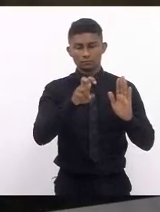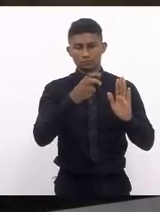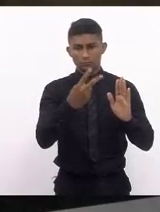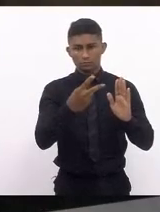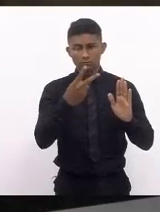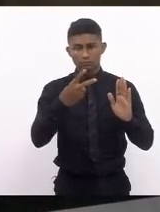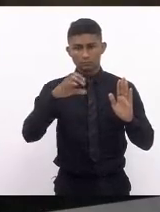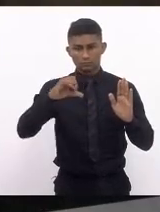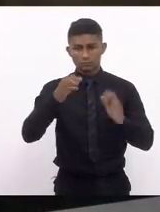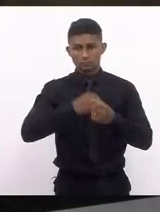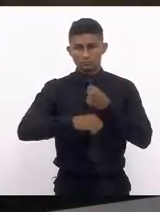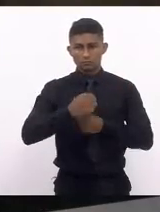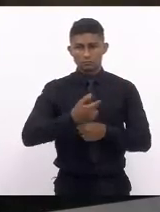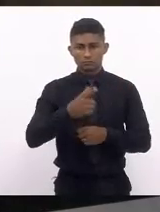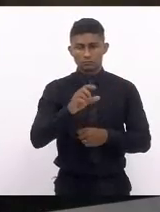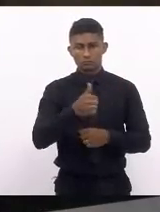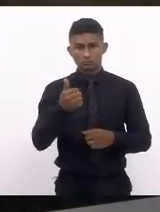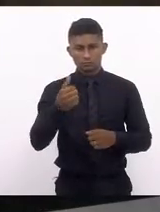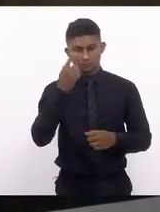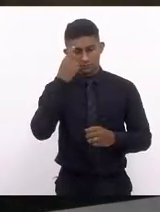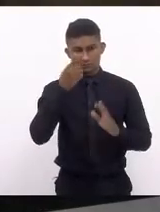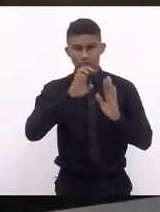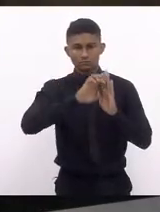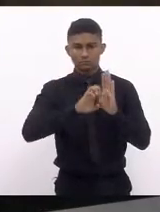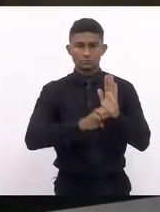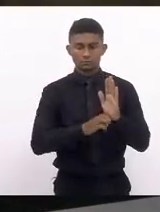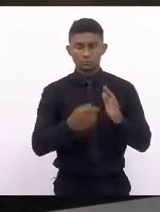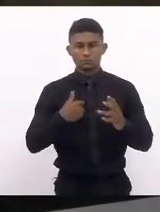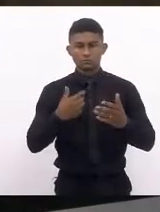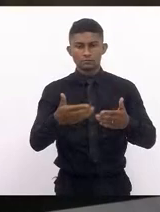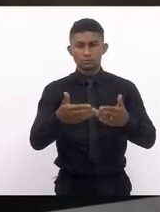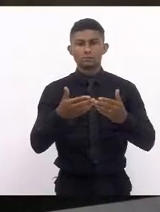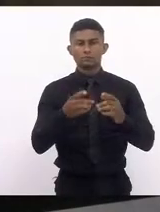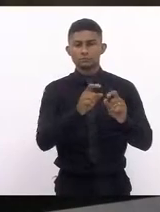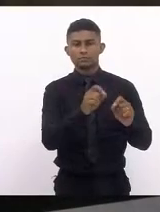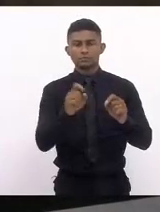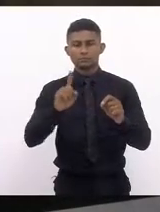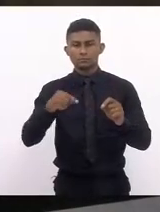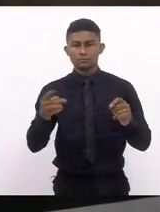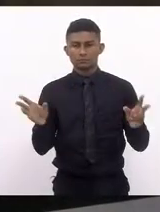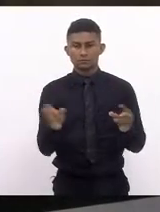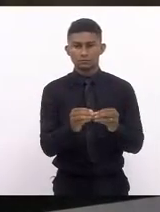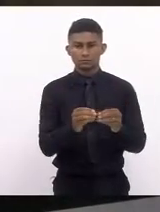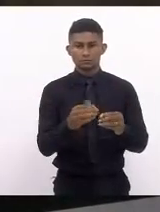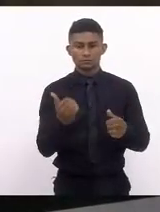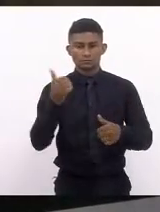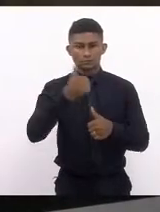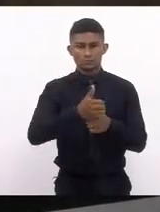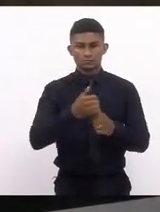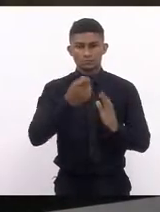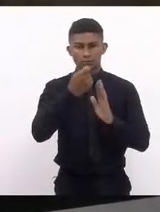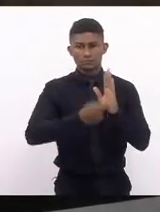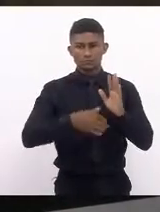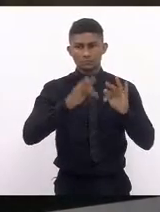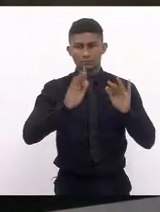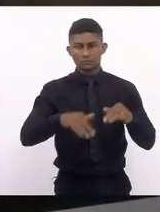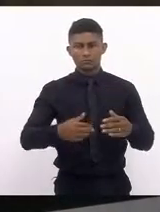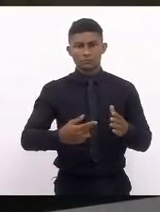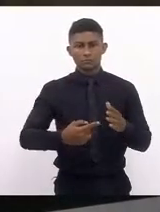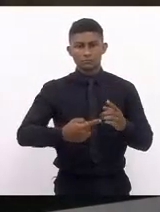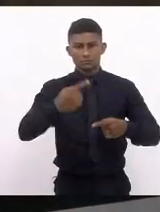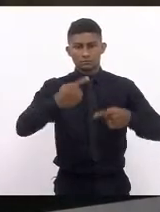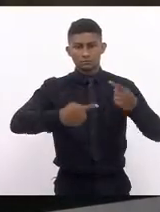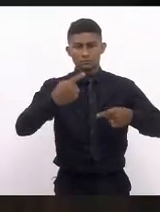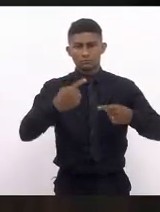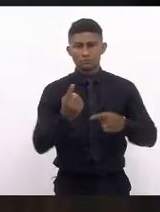2021 eu dei aparecer condicionalidade com emendas queria solicitar para concluir como substitutivo pedindo forma final de redação tá em discussão única